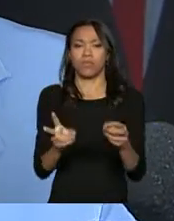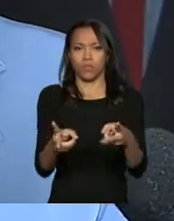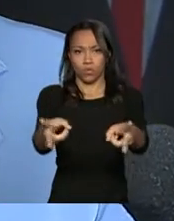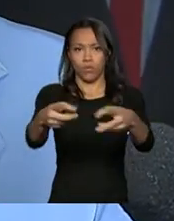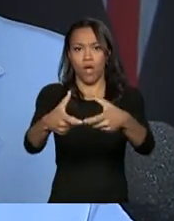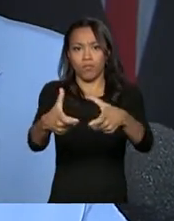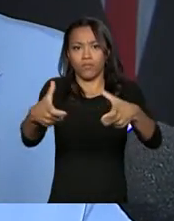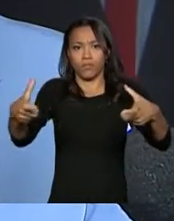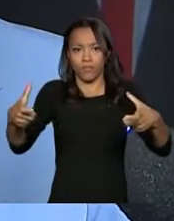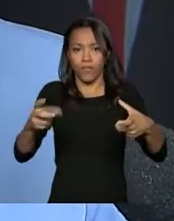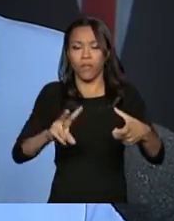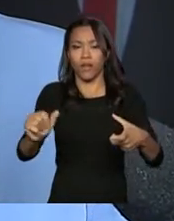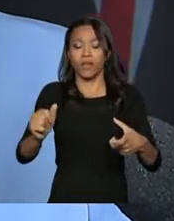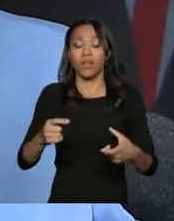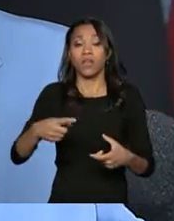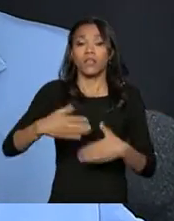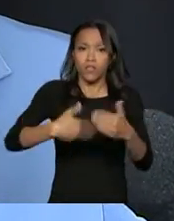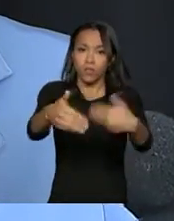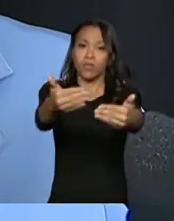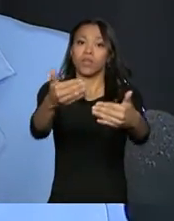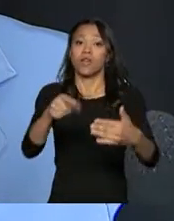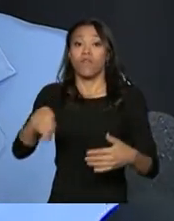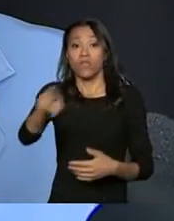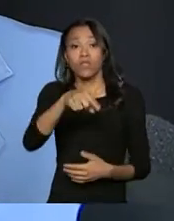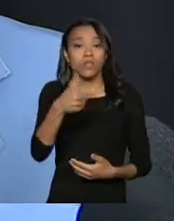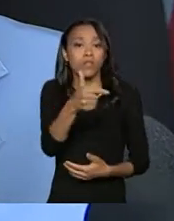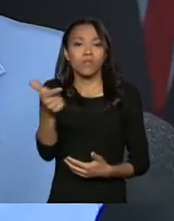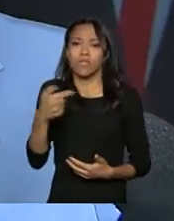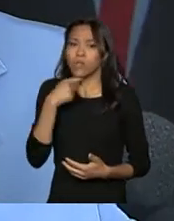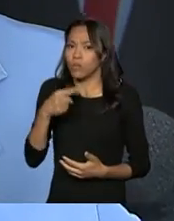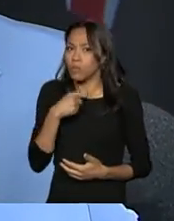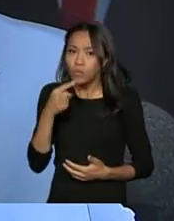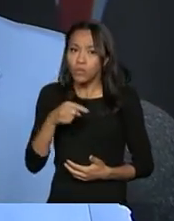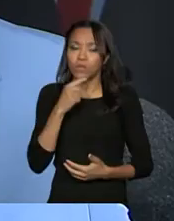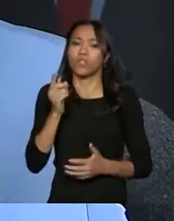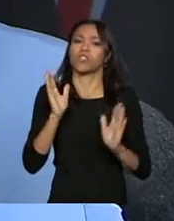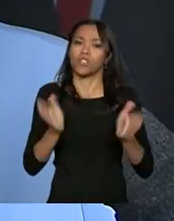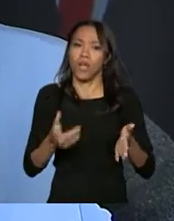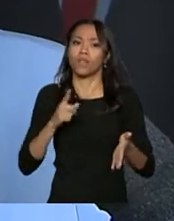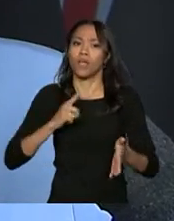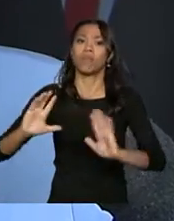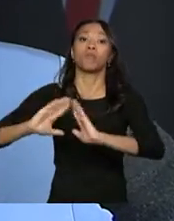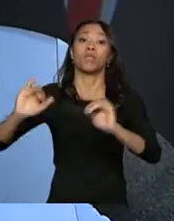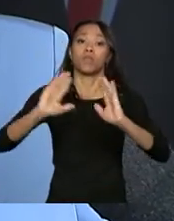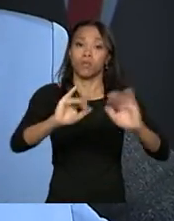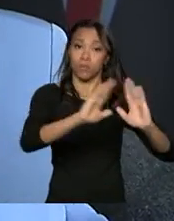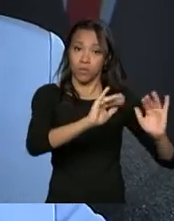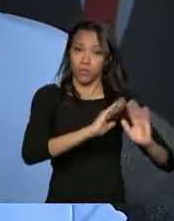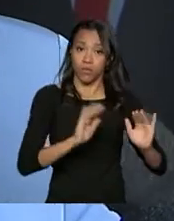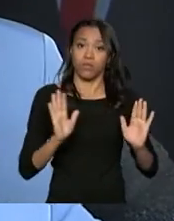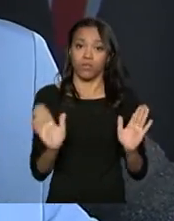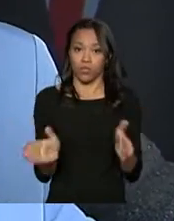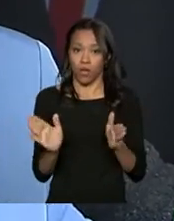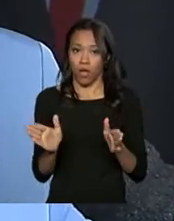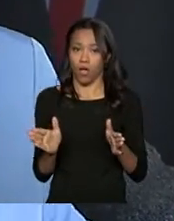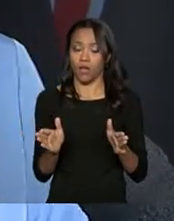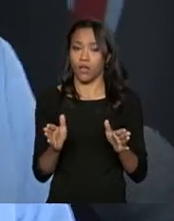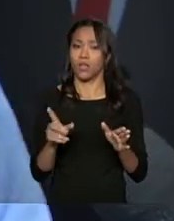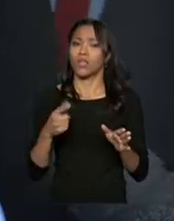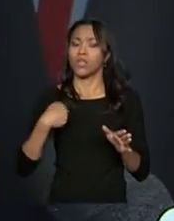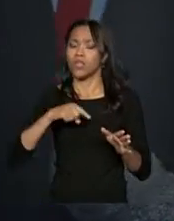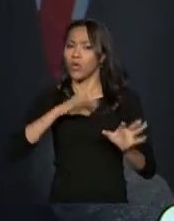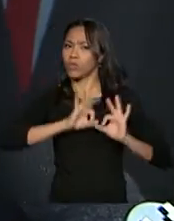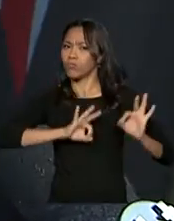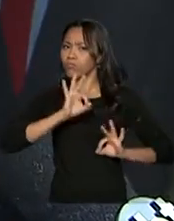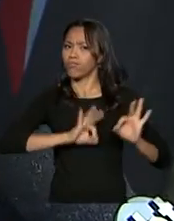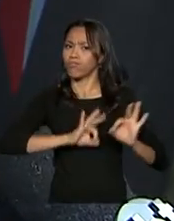disso, não tenha dúvida, já com o que tem hoje, já há demanda que a gente já previu, mesmo com